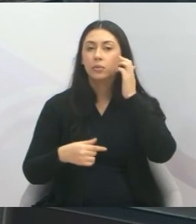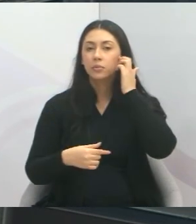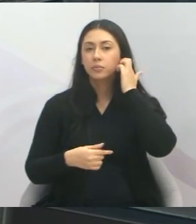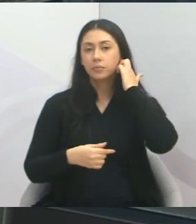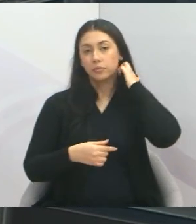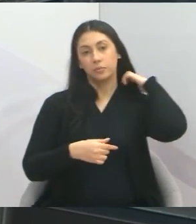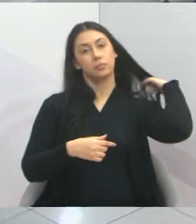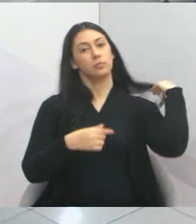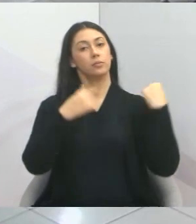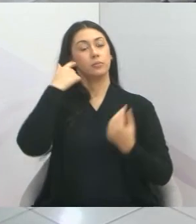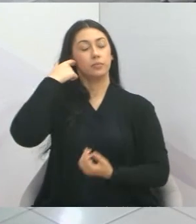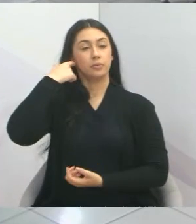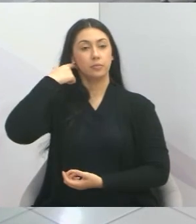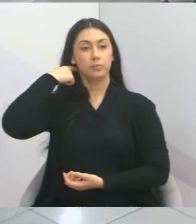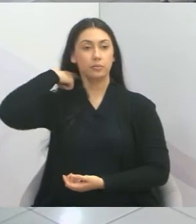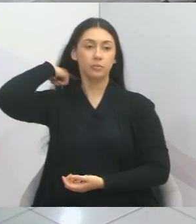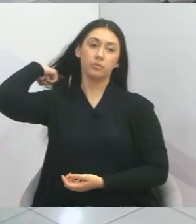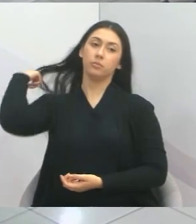informações